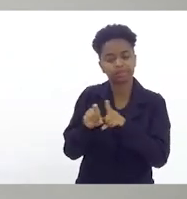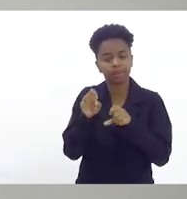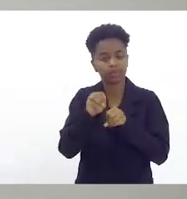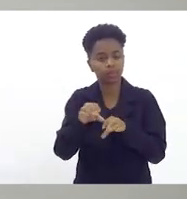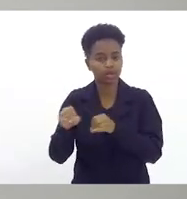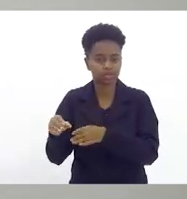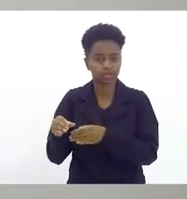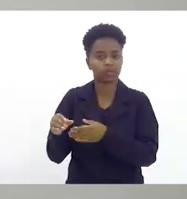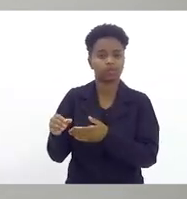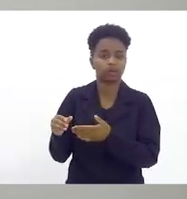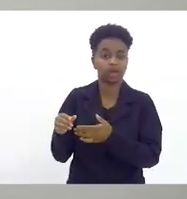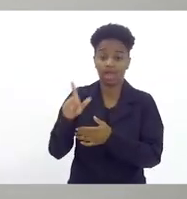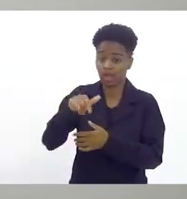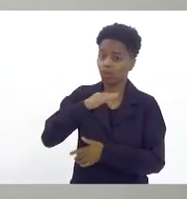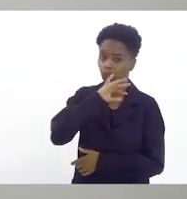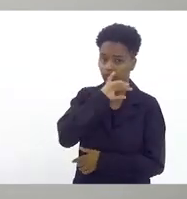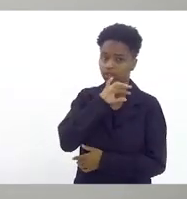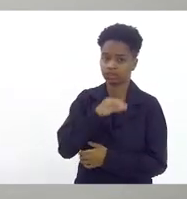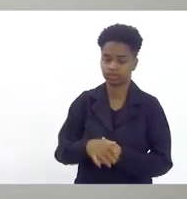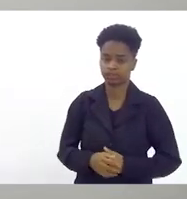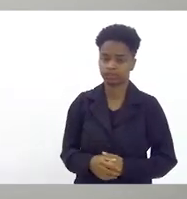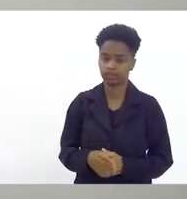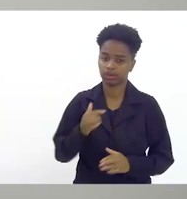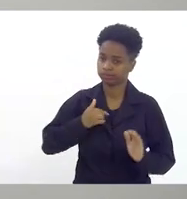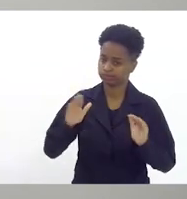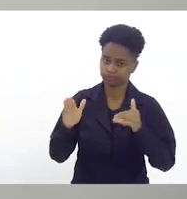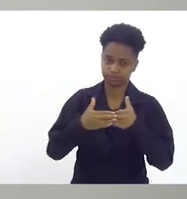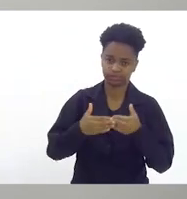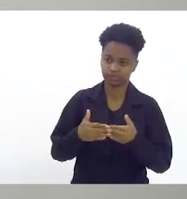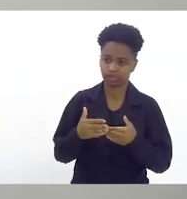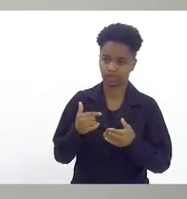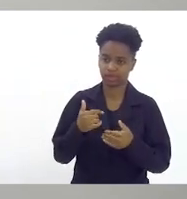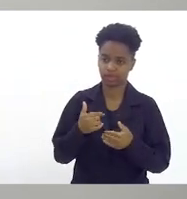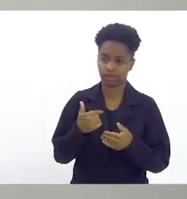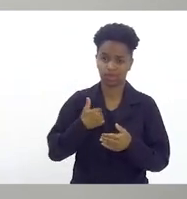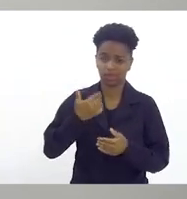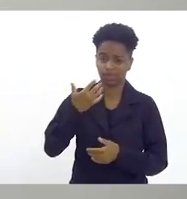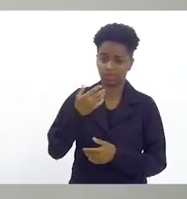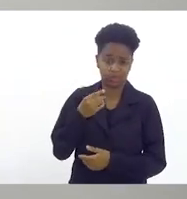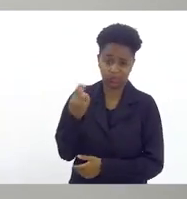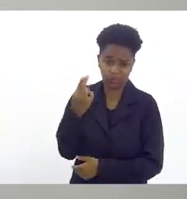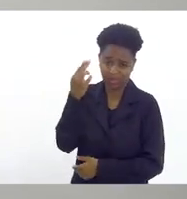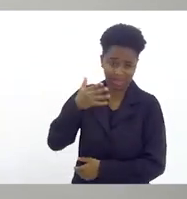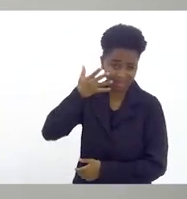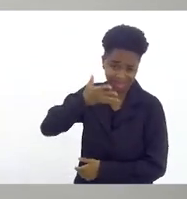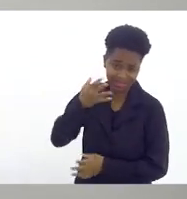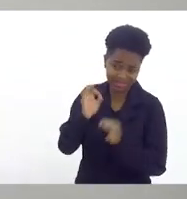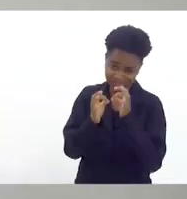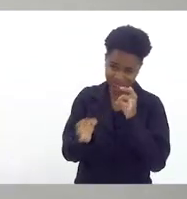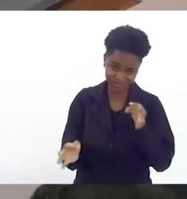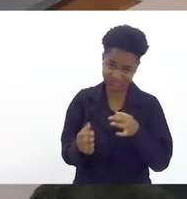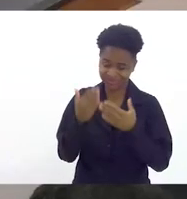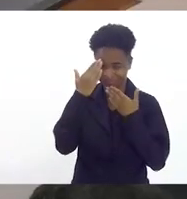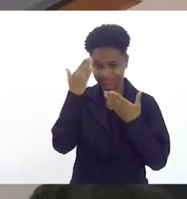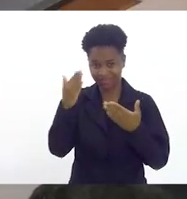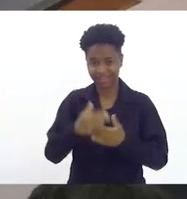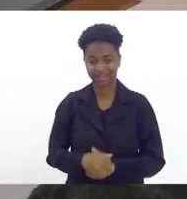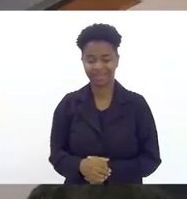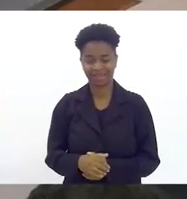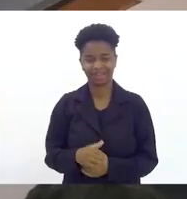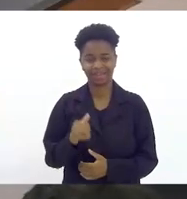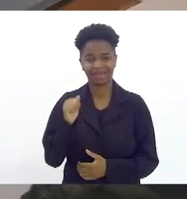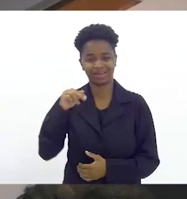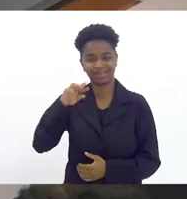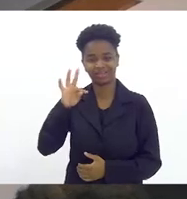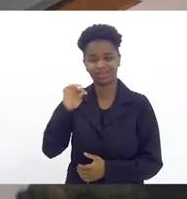muito ruim porque não dá para fazer discurso mas ambos muito obrigada doutora Antônio